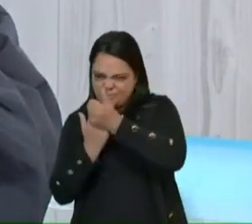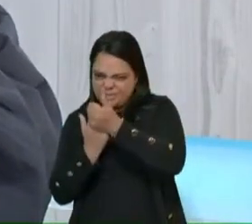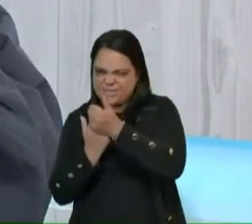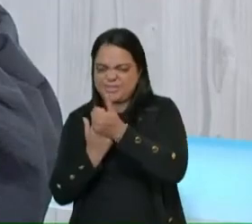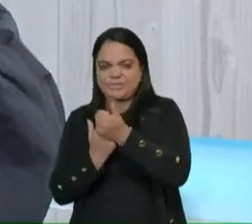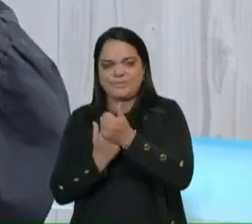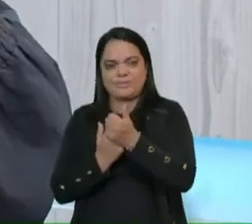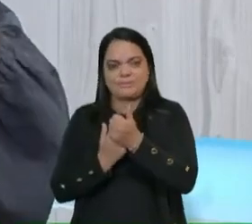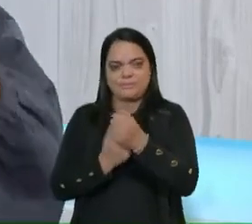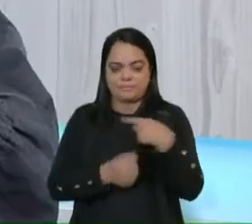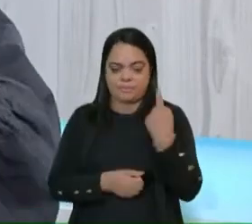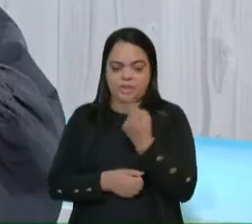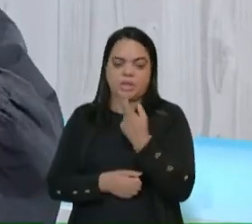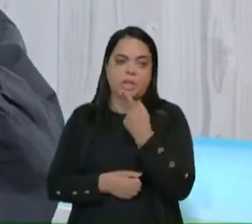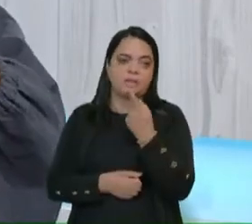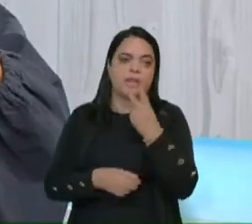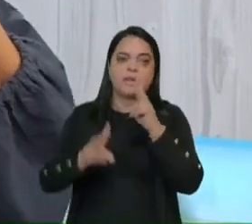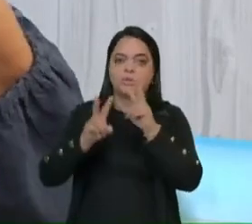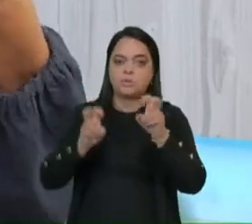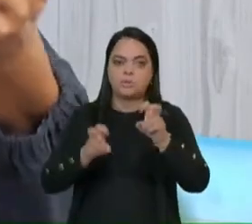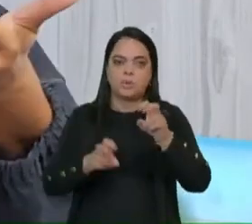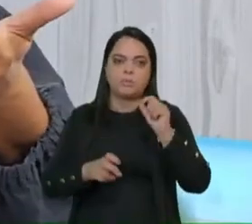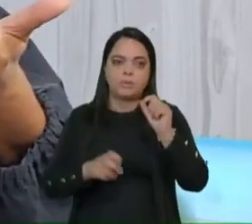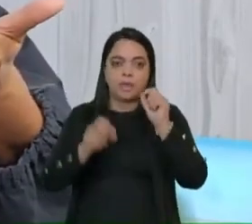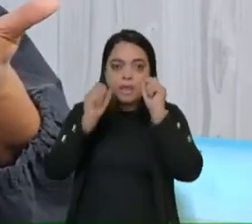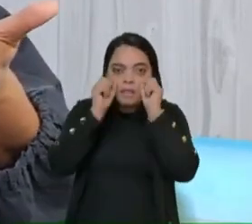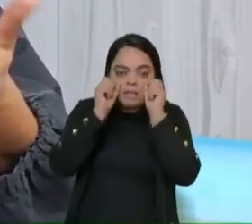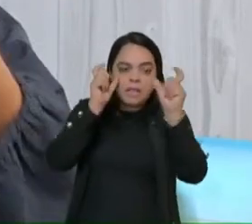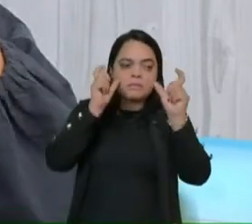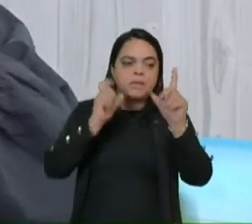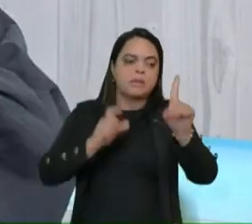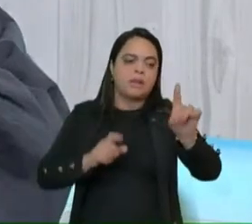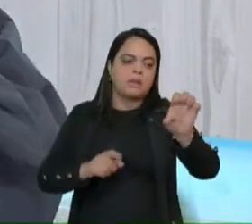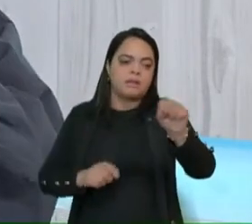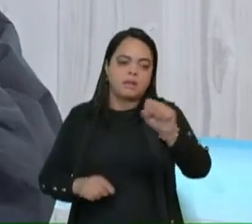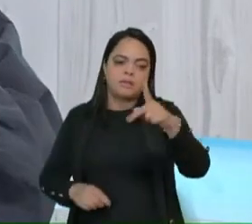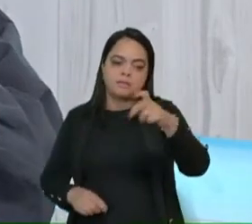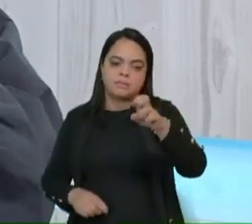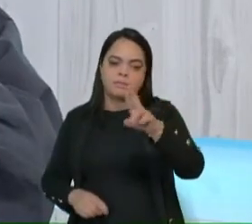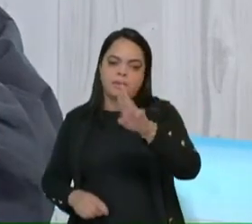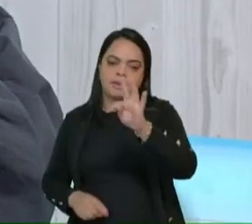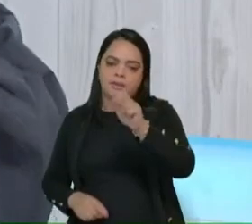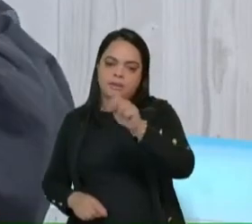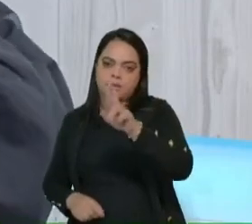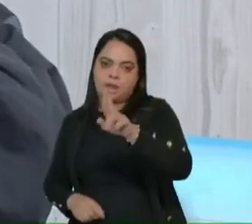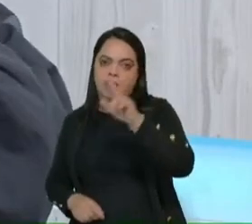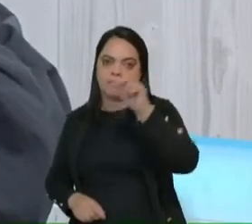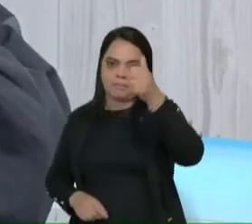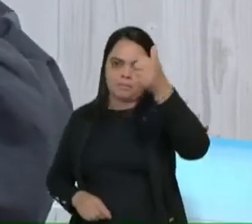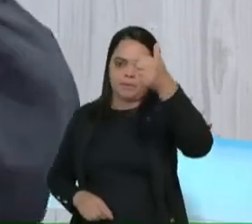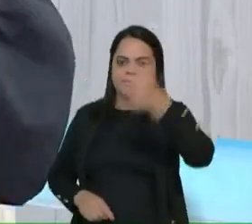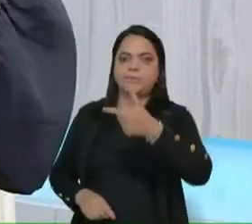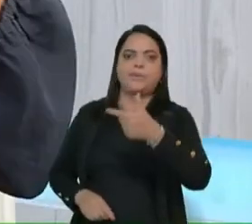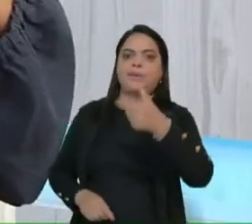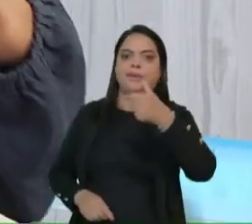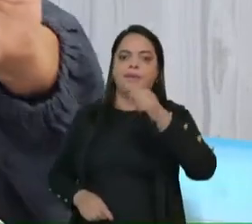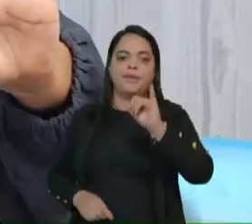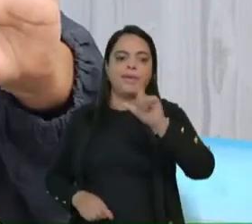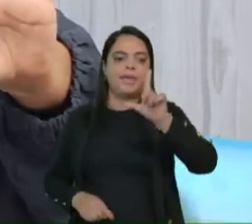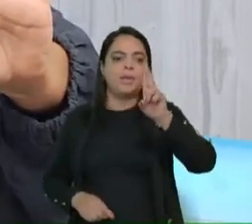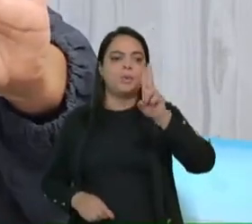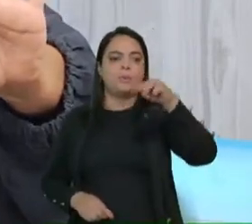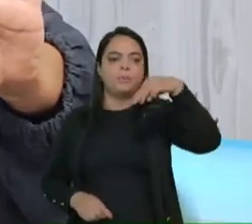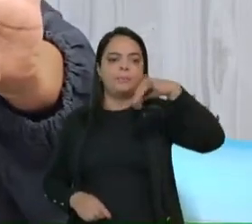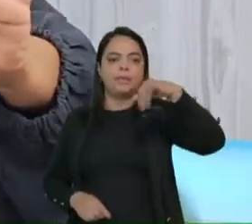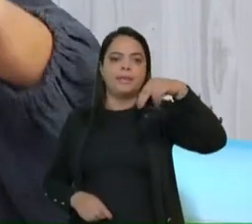Eh estamos falando mais sobre a palavra despertar do que sobre iluminar porque iluminar Já parece uma coisa